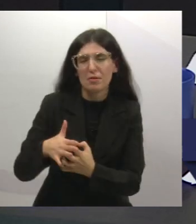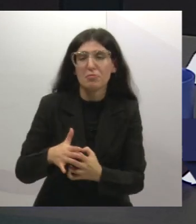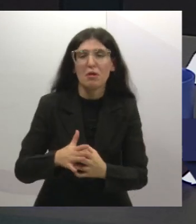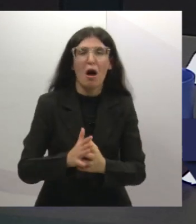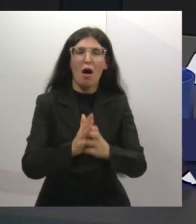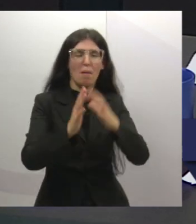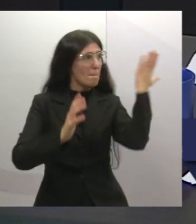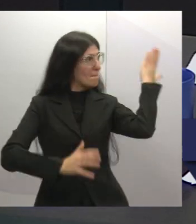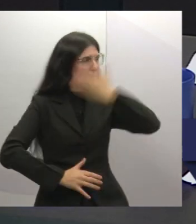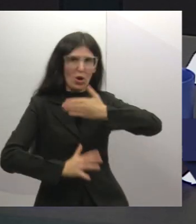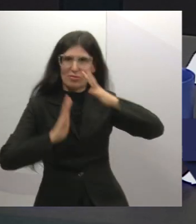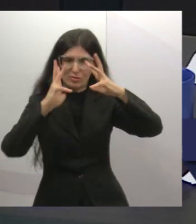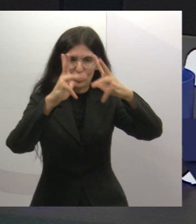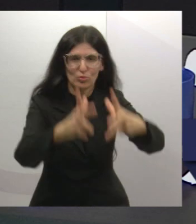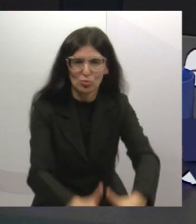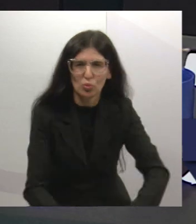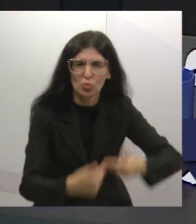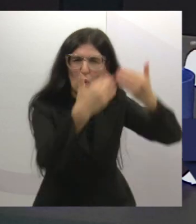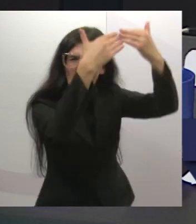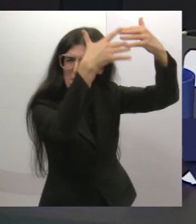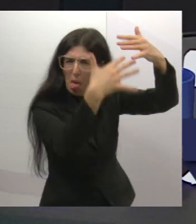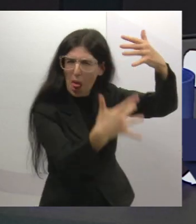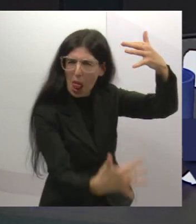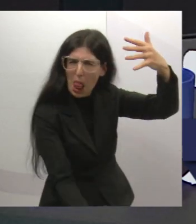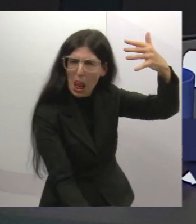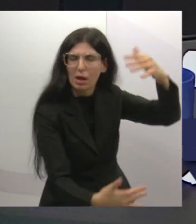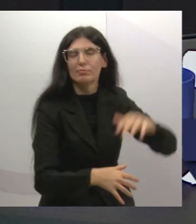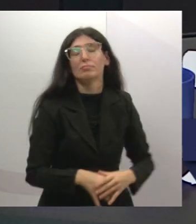deveria ter. Mas vamos esperar